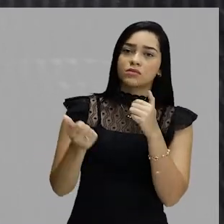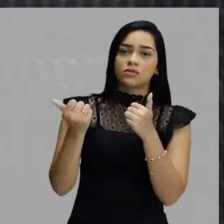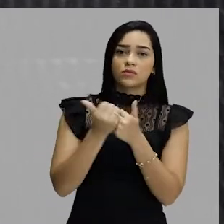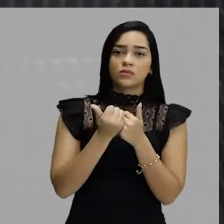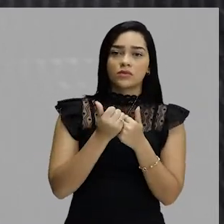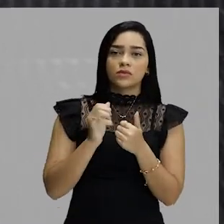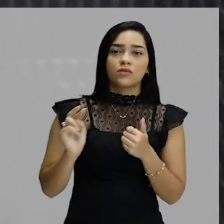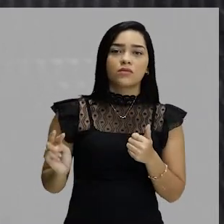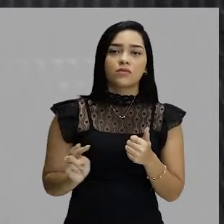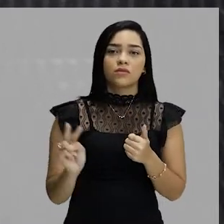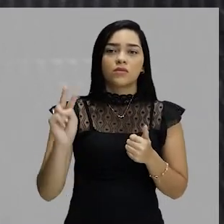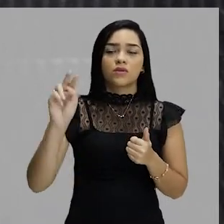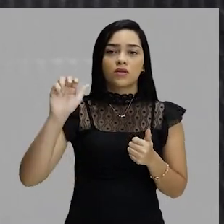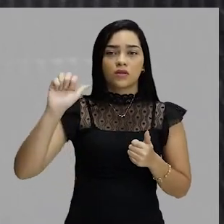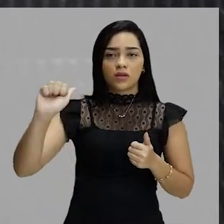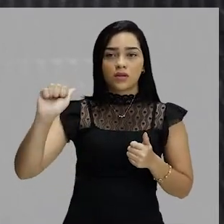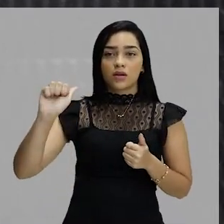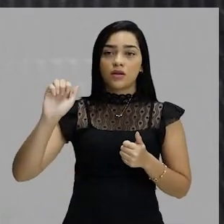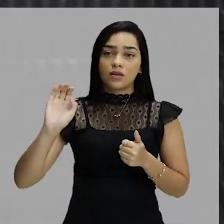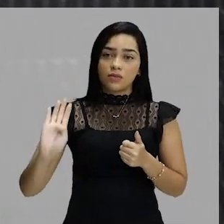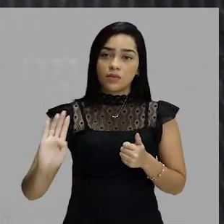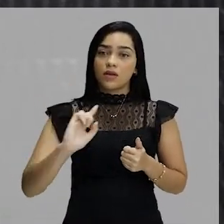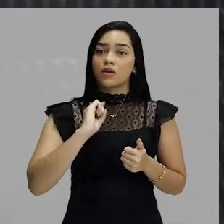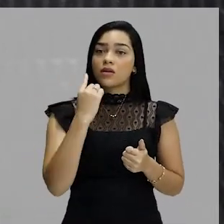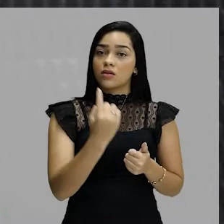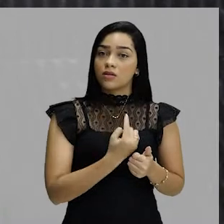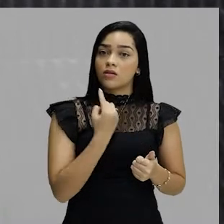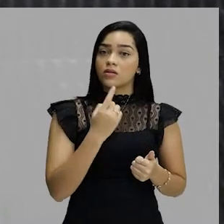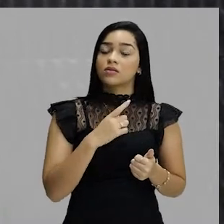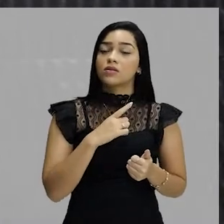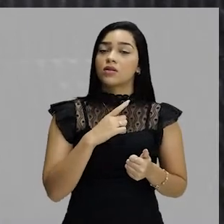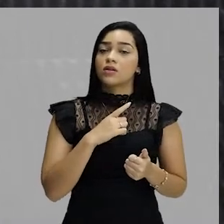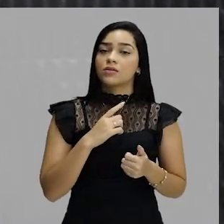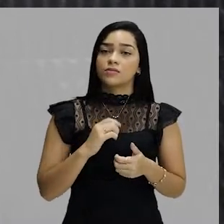o valor de a e o valor de b que nós temos aqui, né?